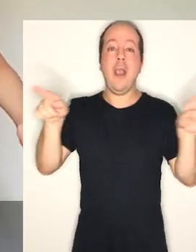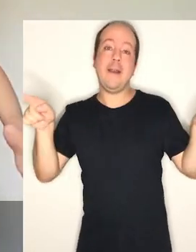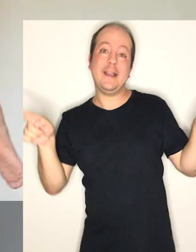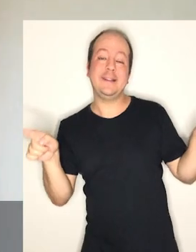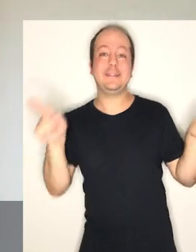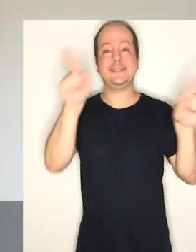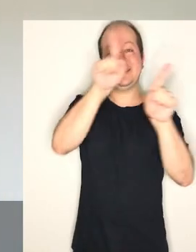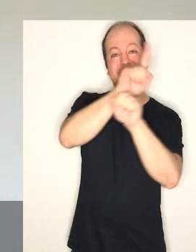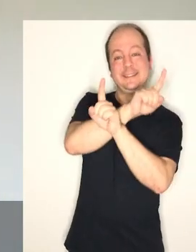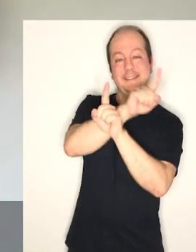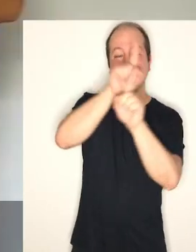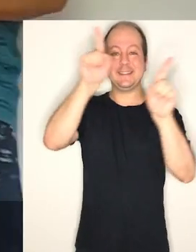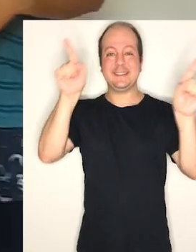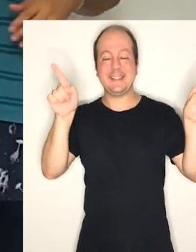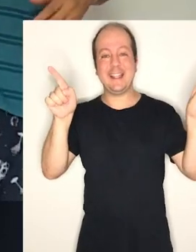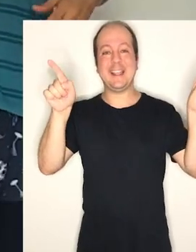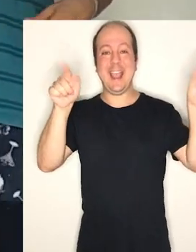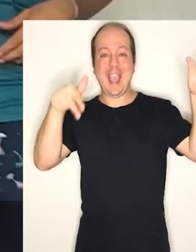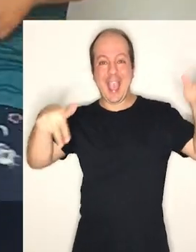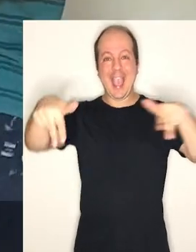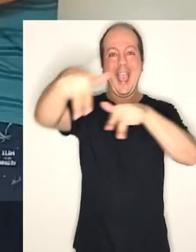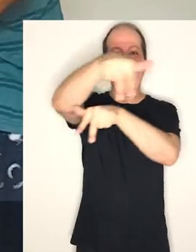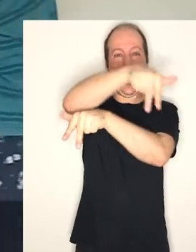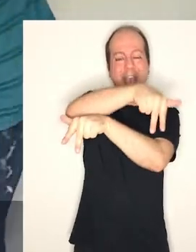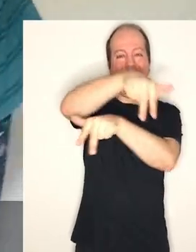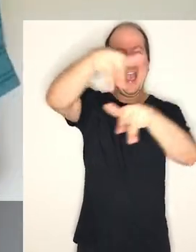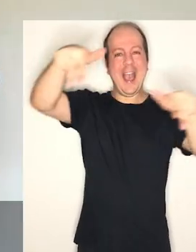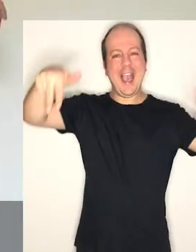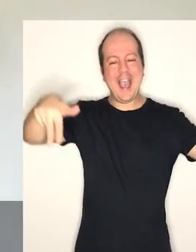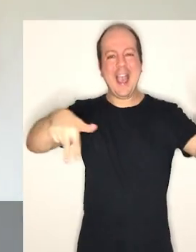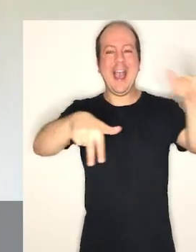No virar dessa valsinha,